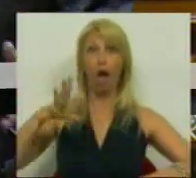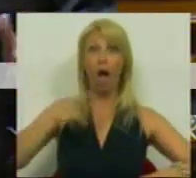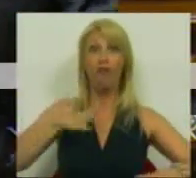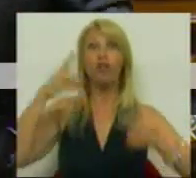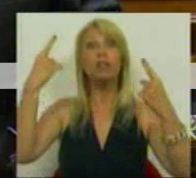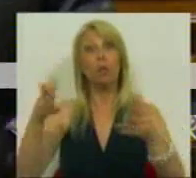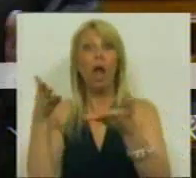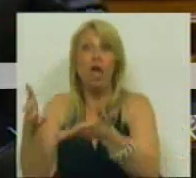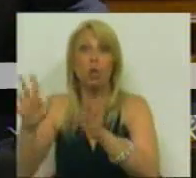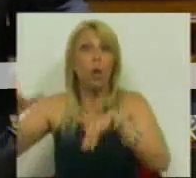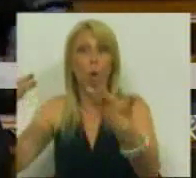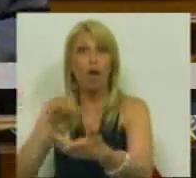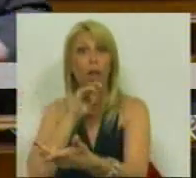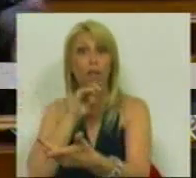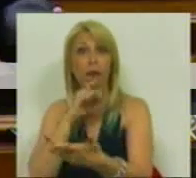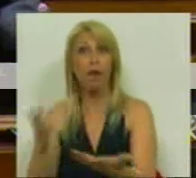até um pouco